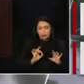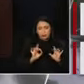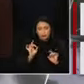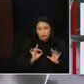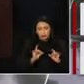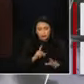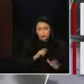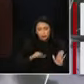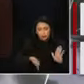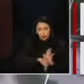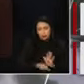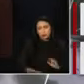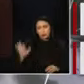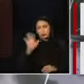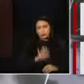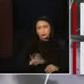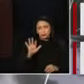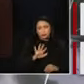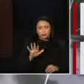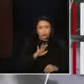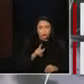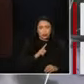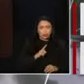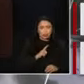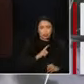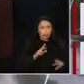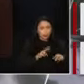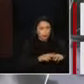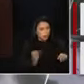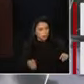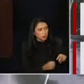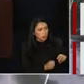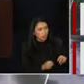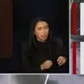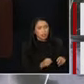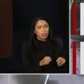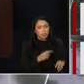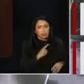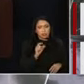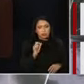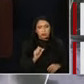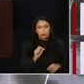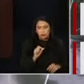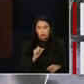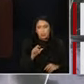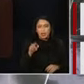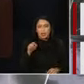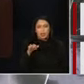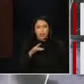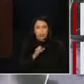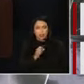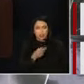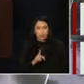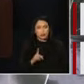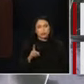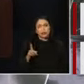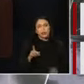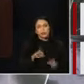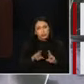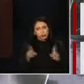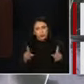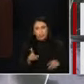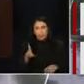crime geral. Detenção, reclusão numa, detenção na outra. O que faz sentido, pois a